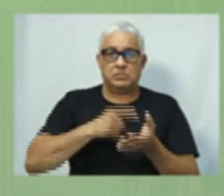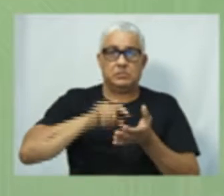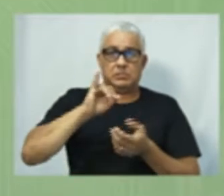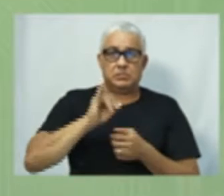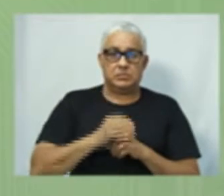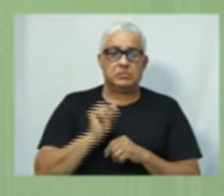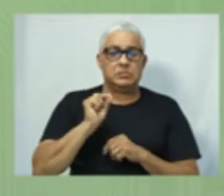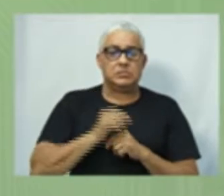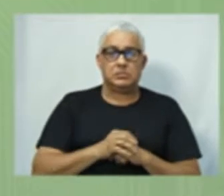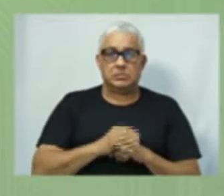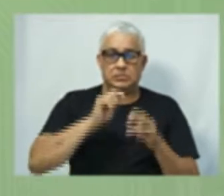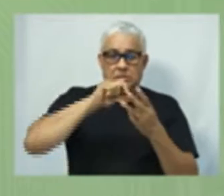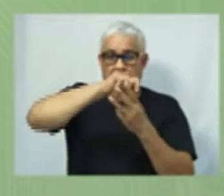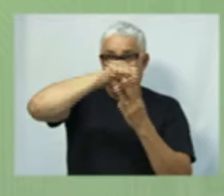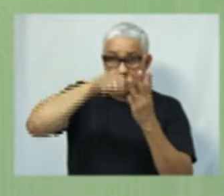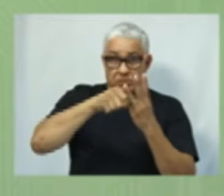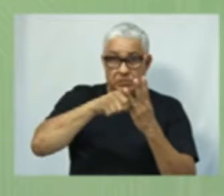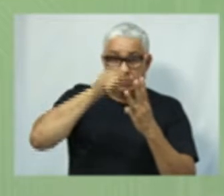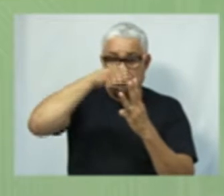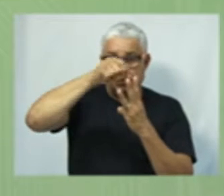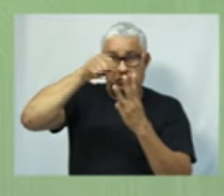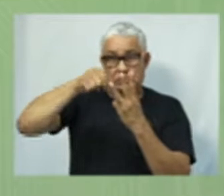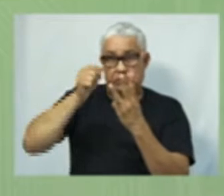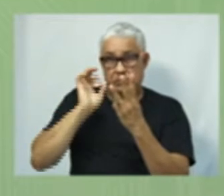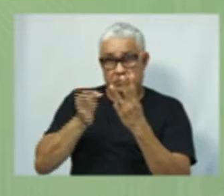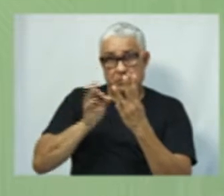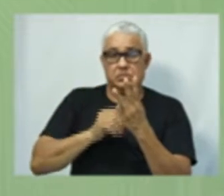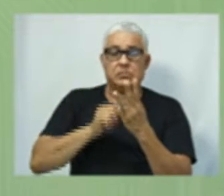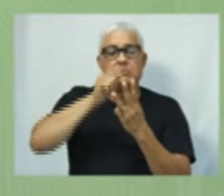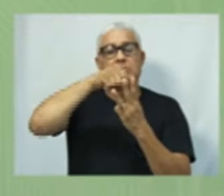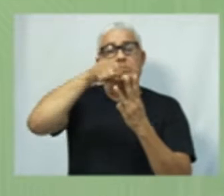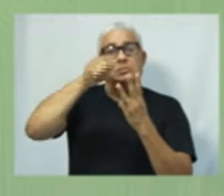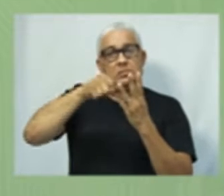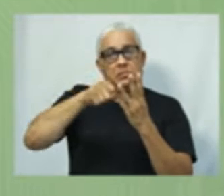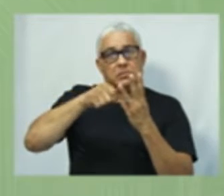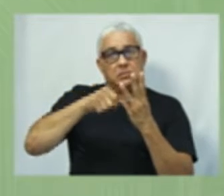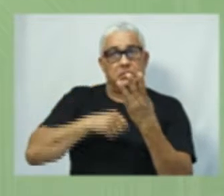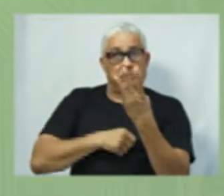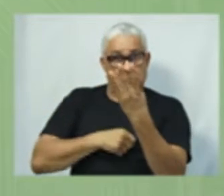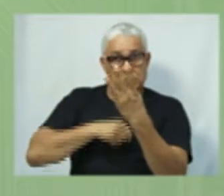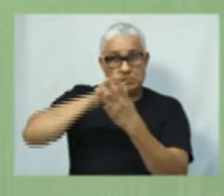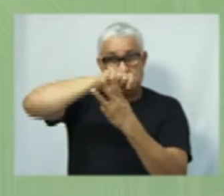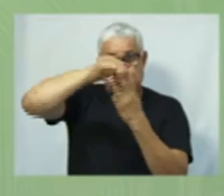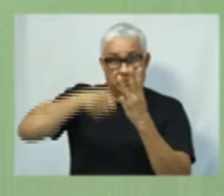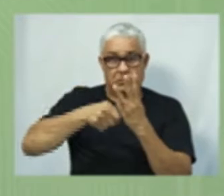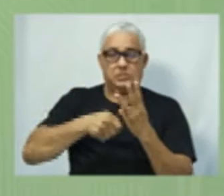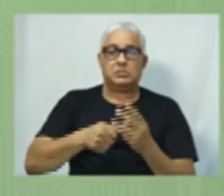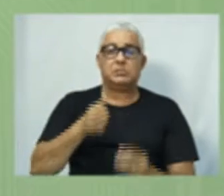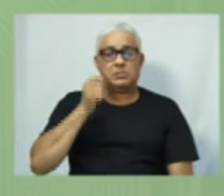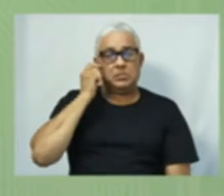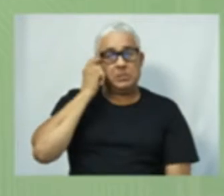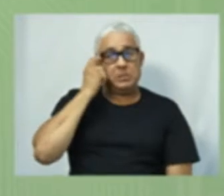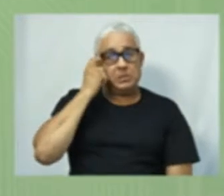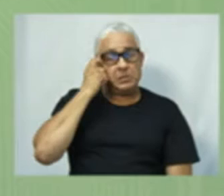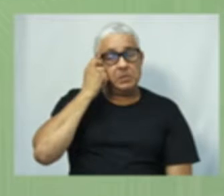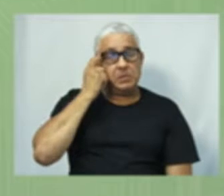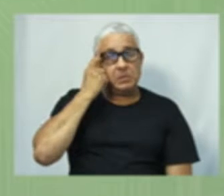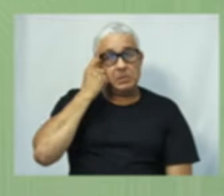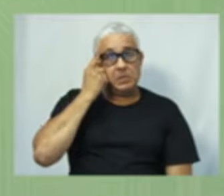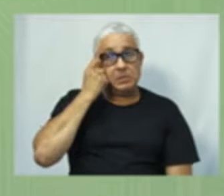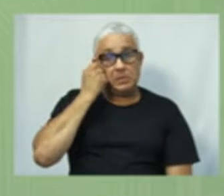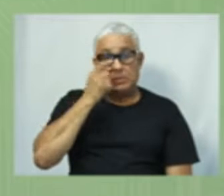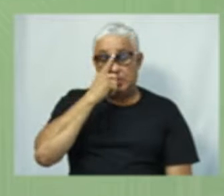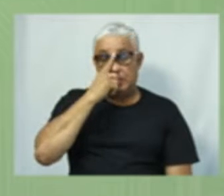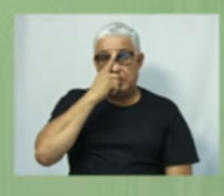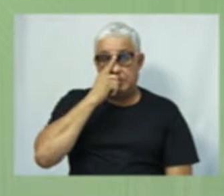quê? Trimestral. Então, trimestral, 3 meses. Beleza? Trimestral, 3 meses.